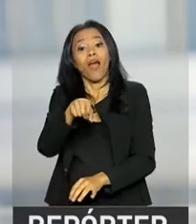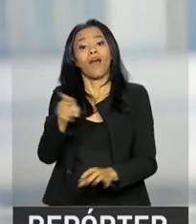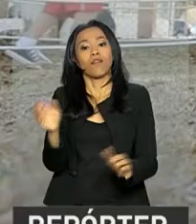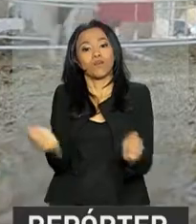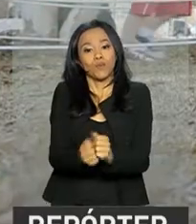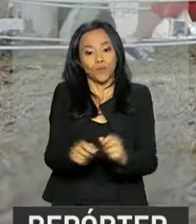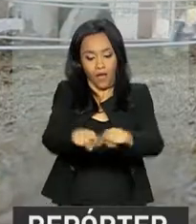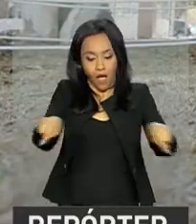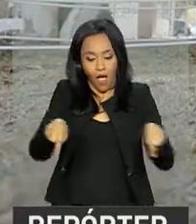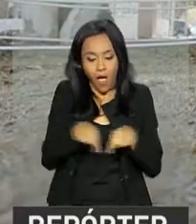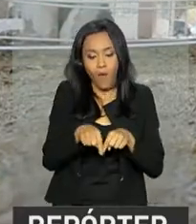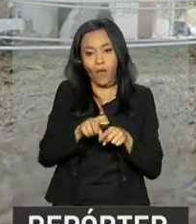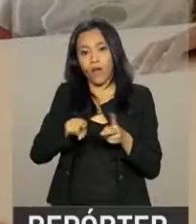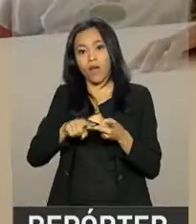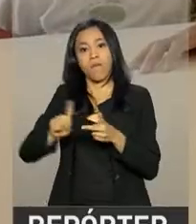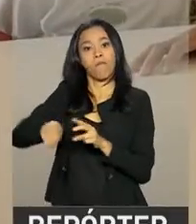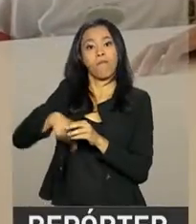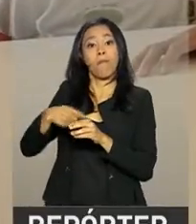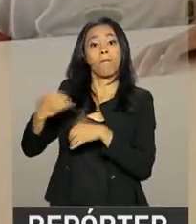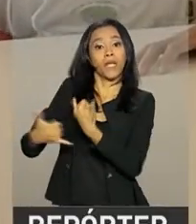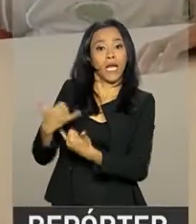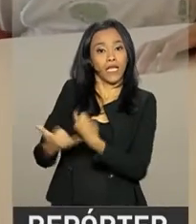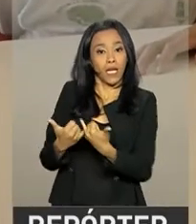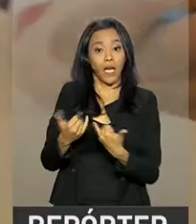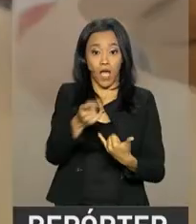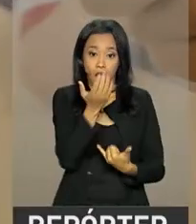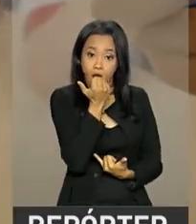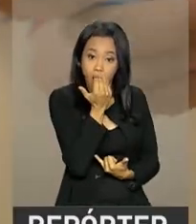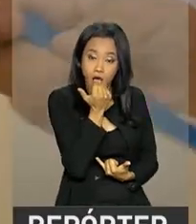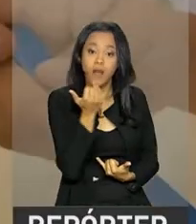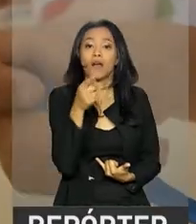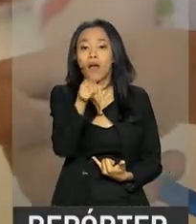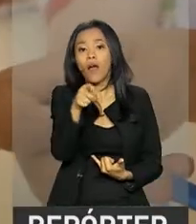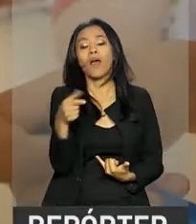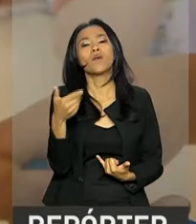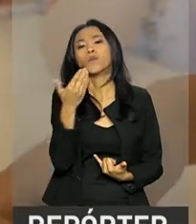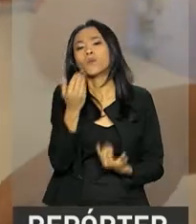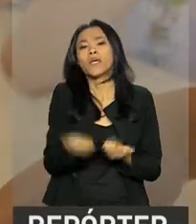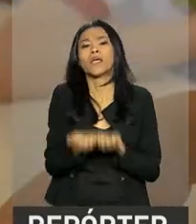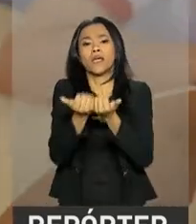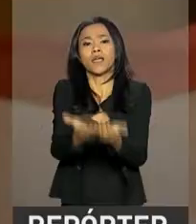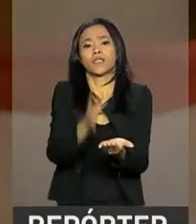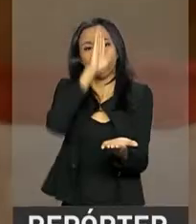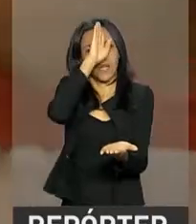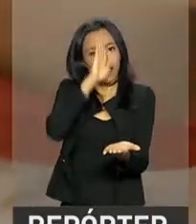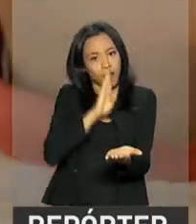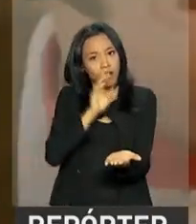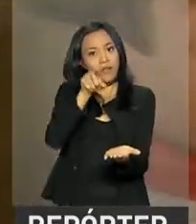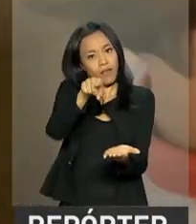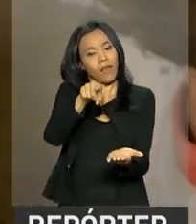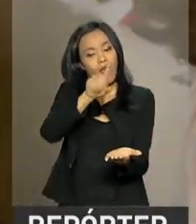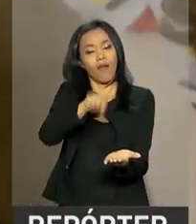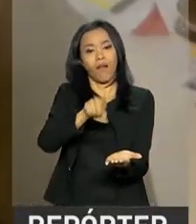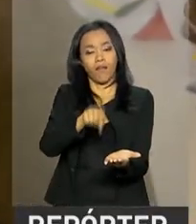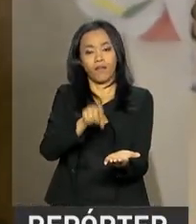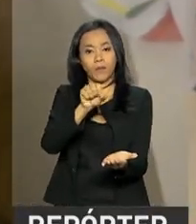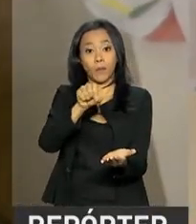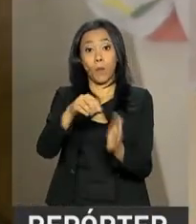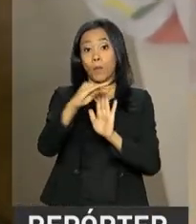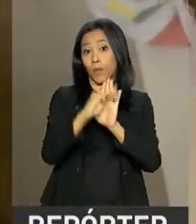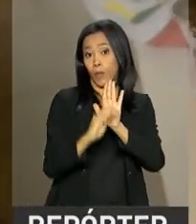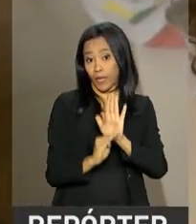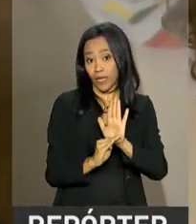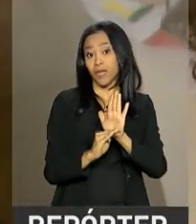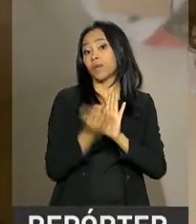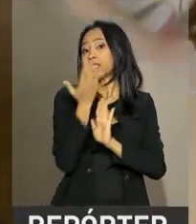de aula e brincadeiras, a garotada se alimenta com a merenda oferecida de graça, que faz parte do Programa